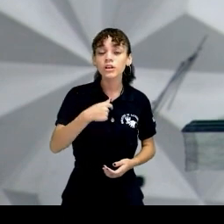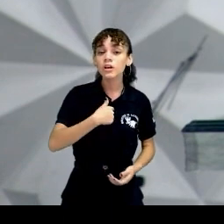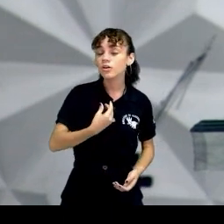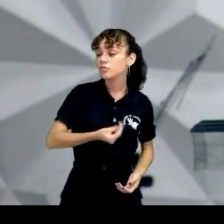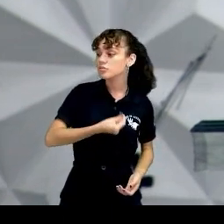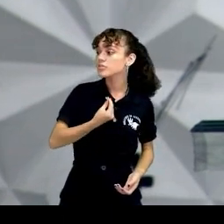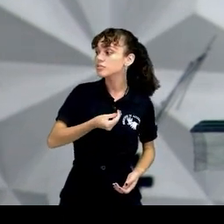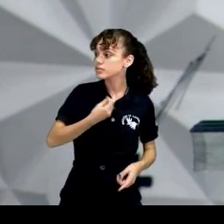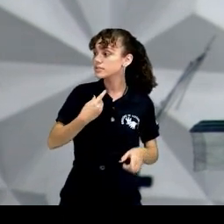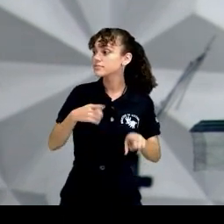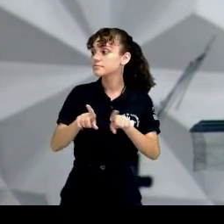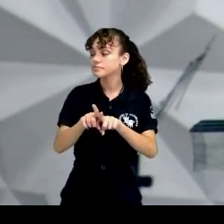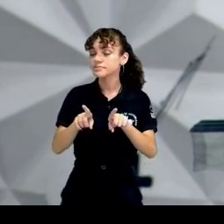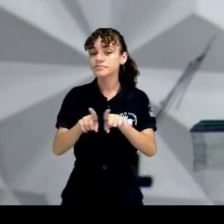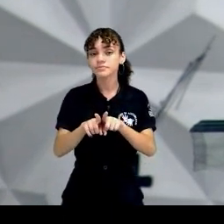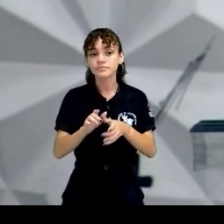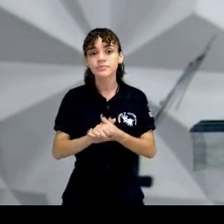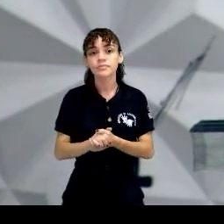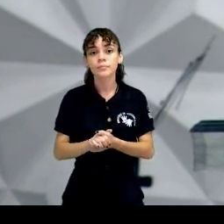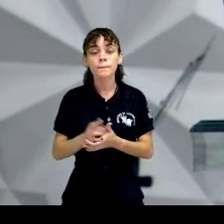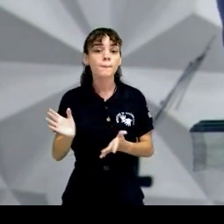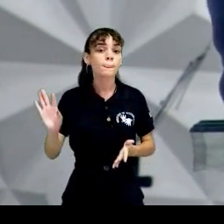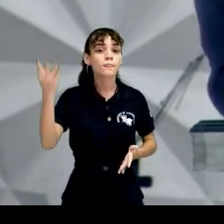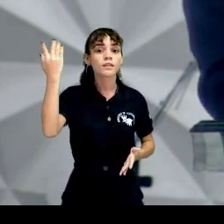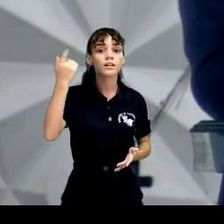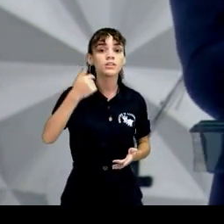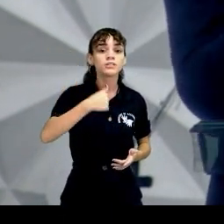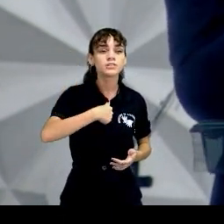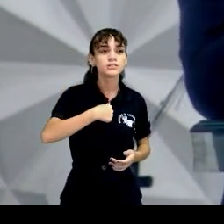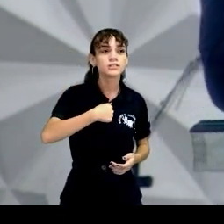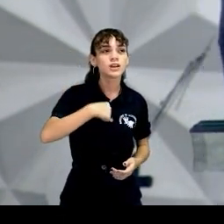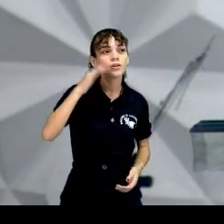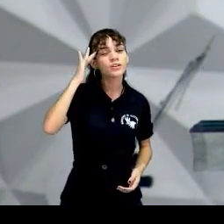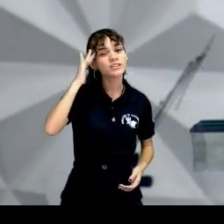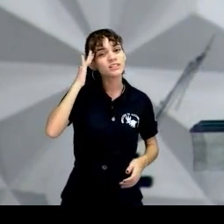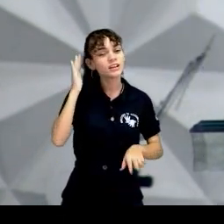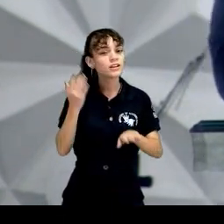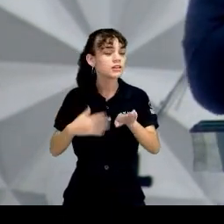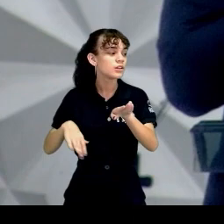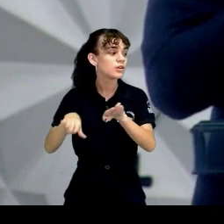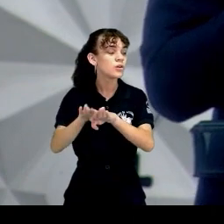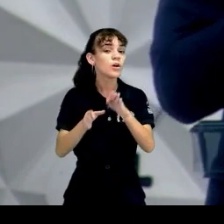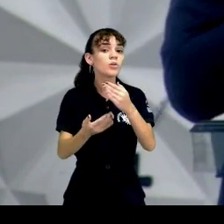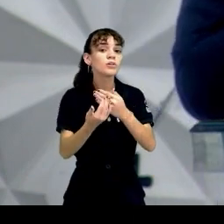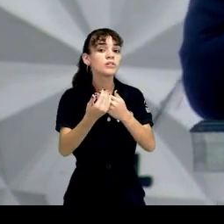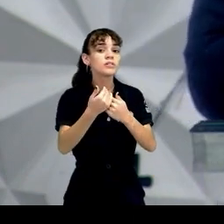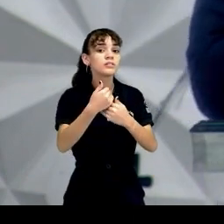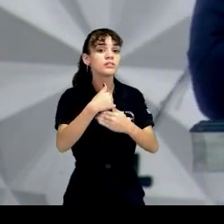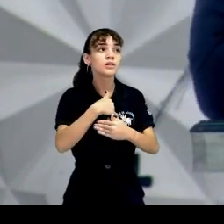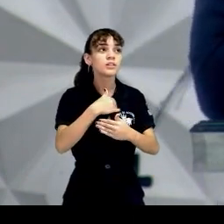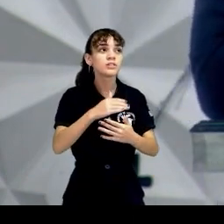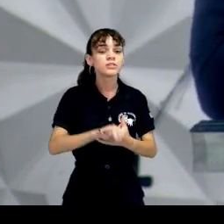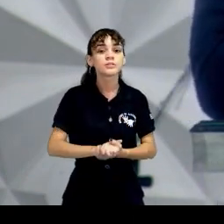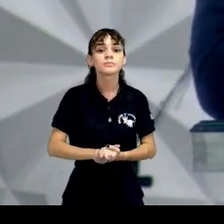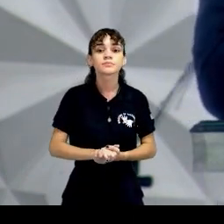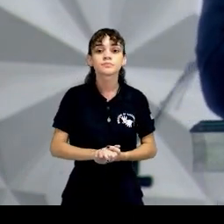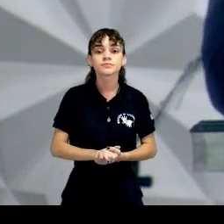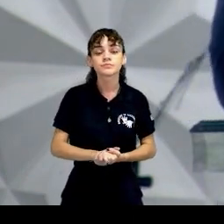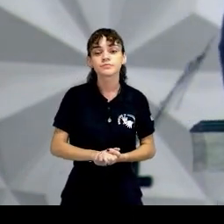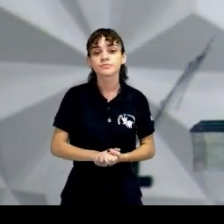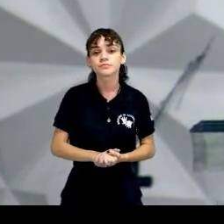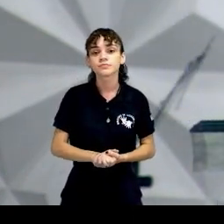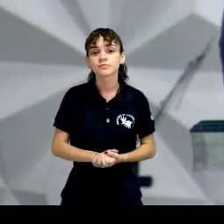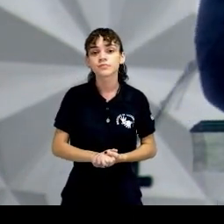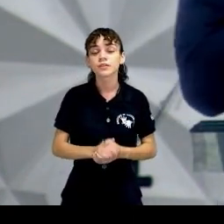me vejo dentro dessa situação. E pude sair pelo menos duas lições do texto que acabamos de ler. A